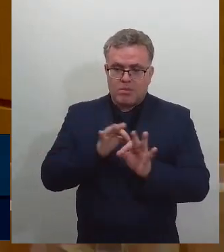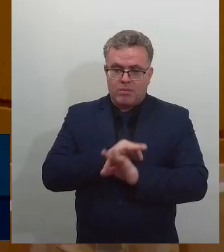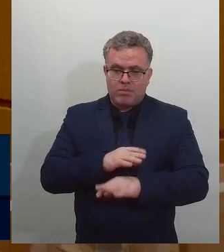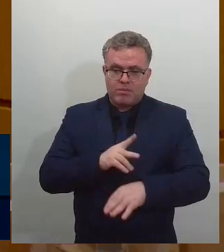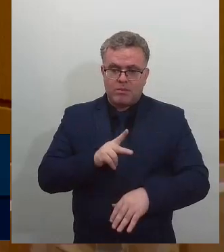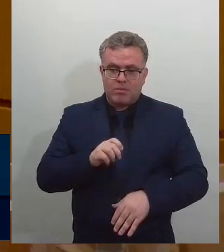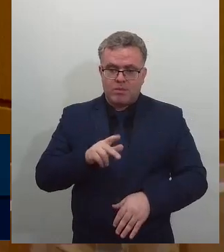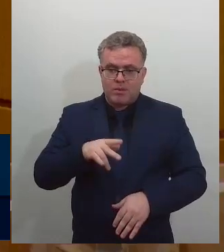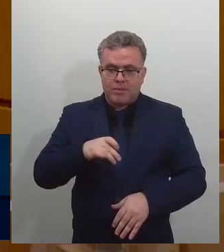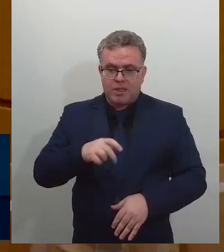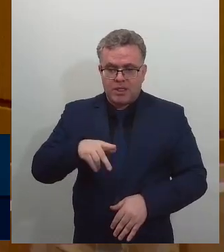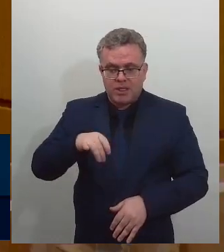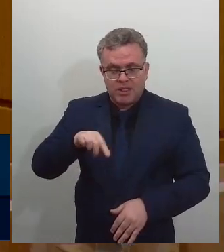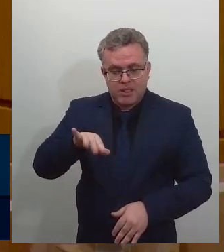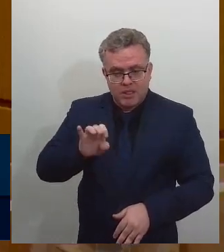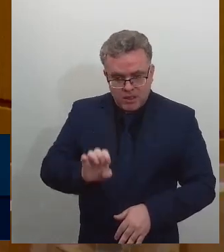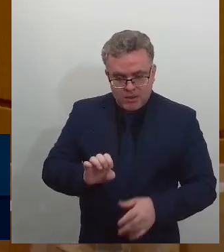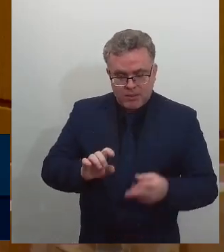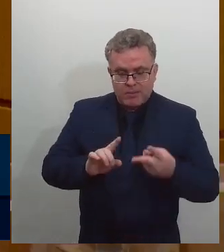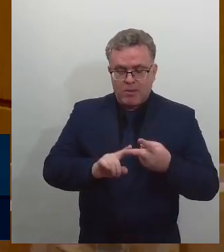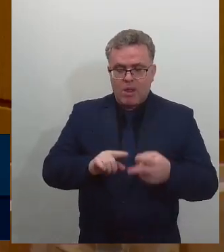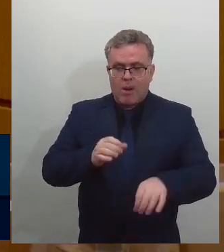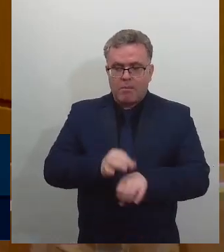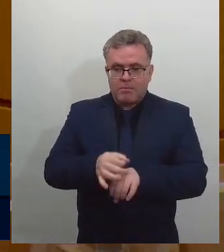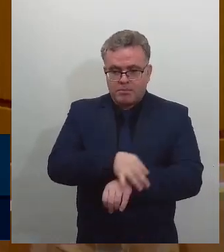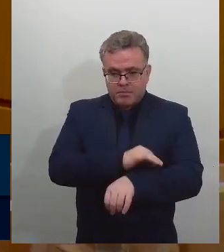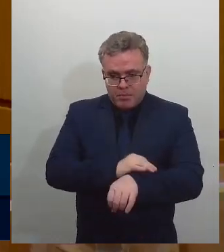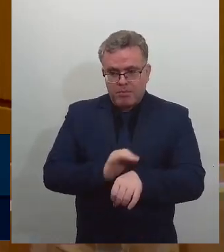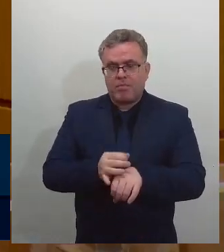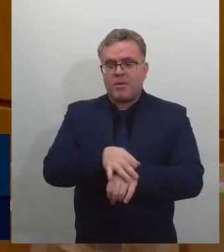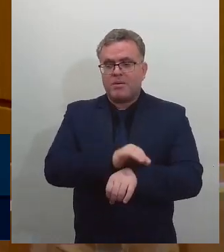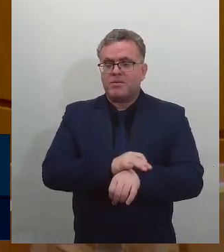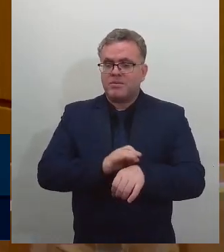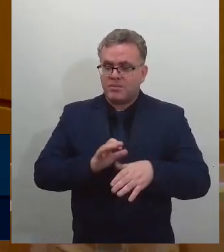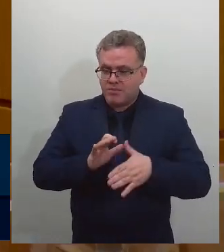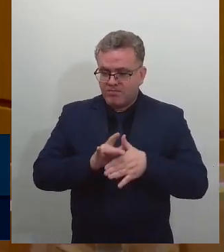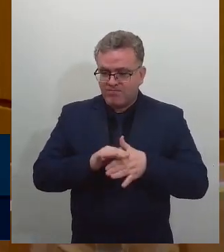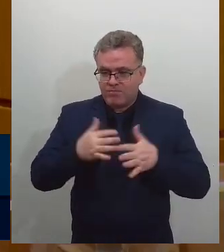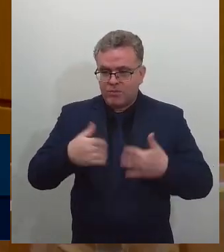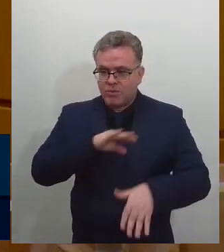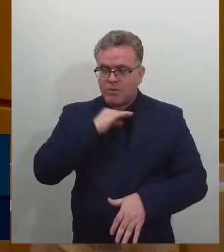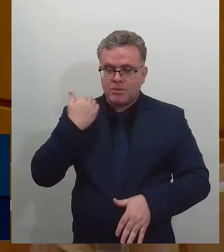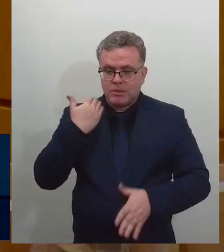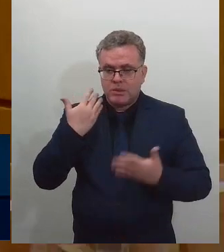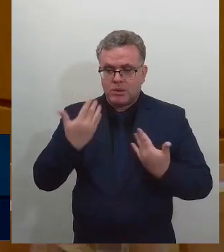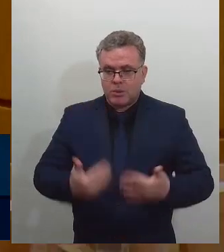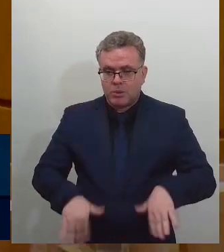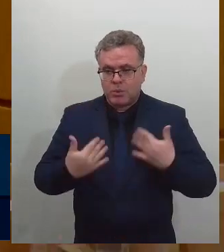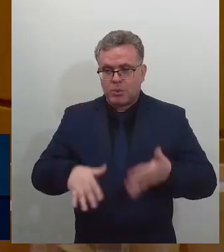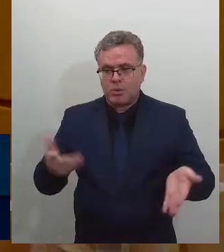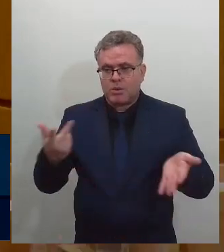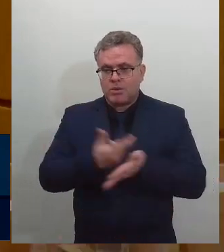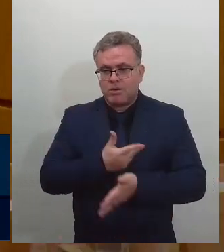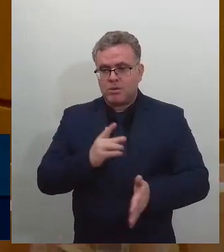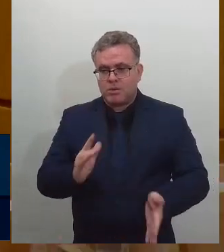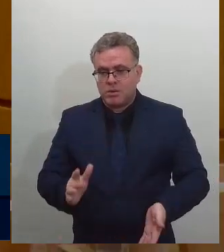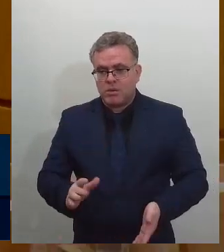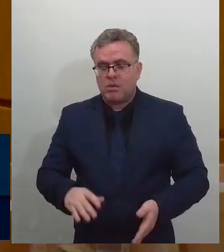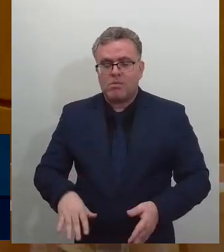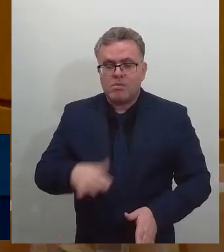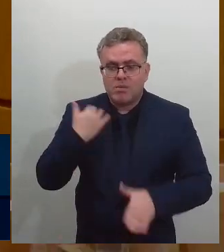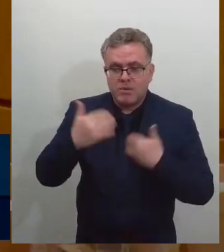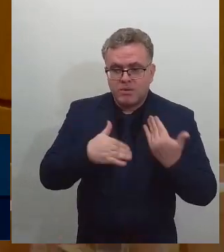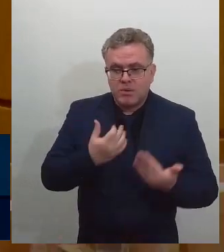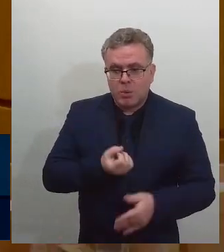controle do sarampo e da rubéola. Muitas vezes essas doenças que chegavam a matar e trazer diversos tipos de